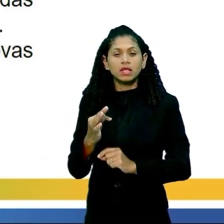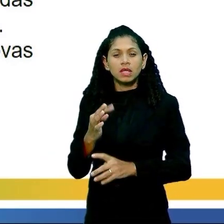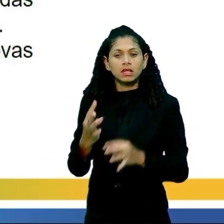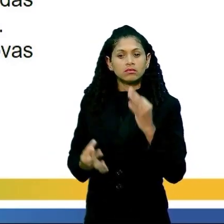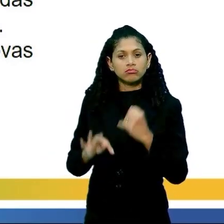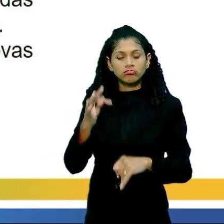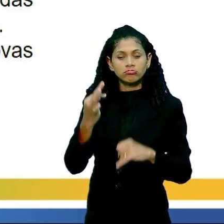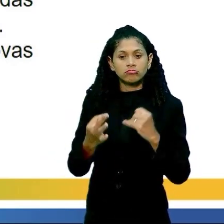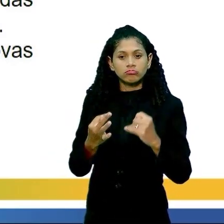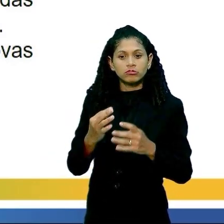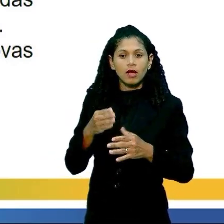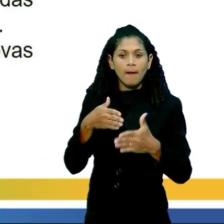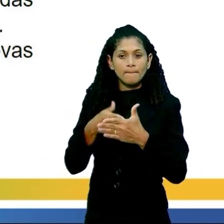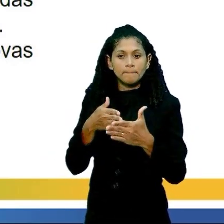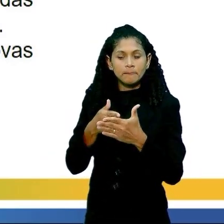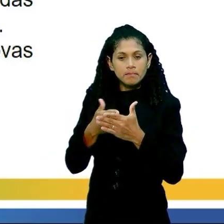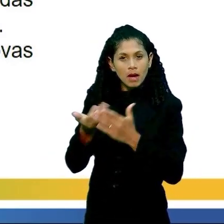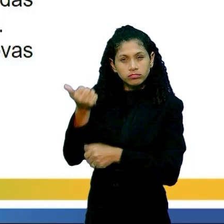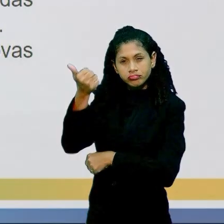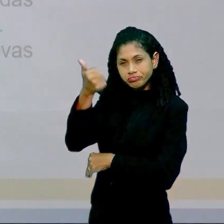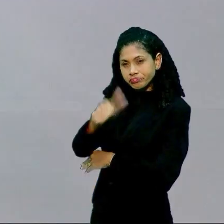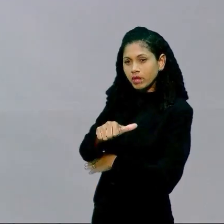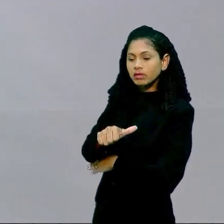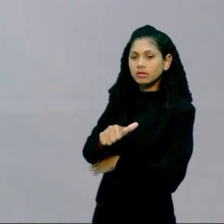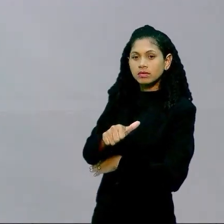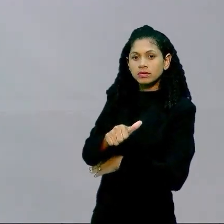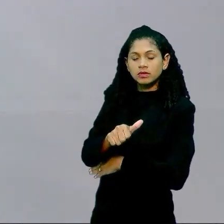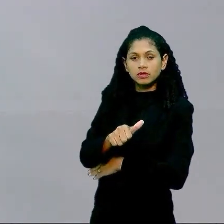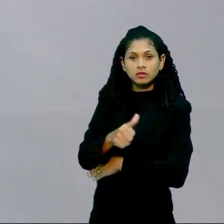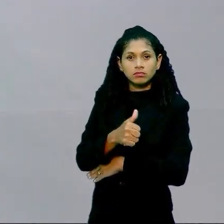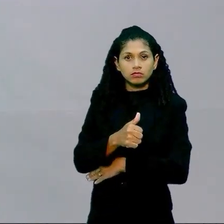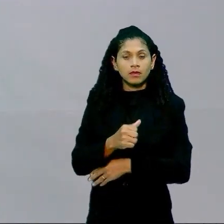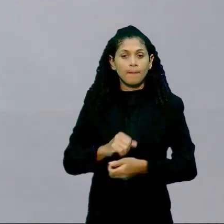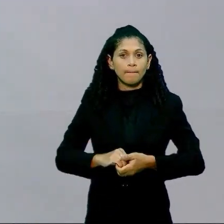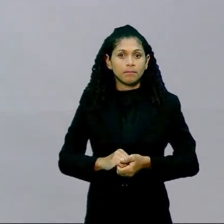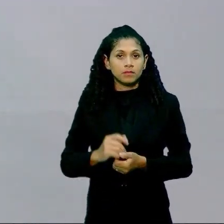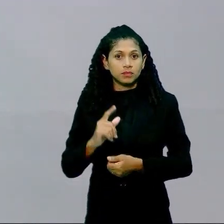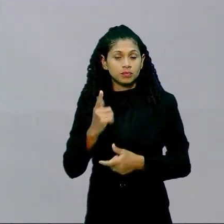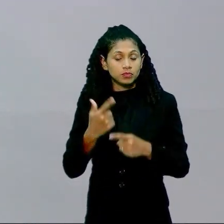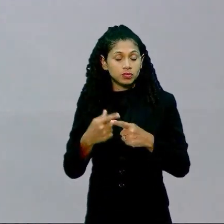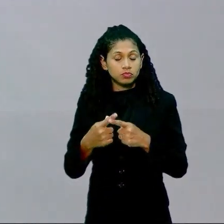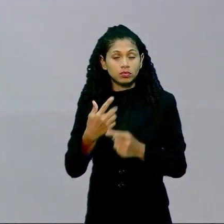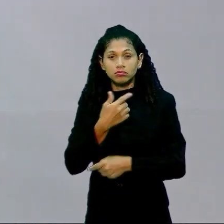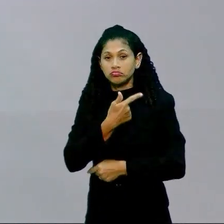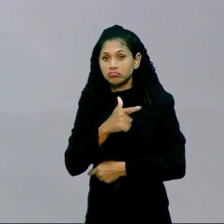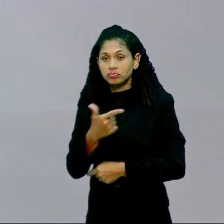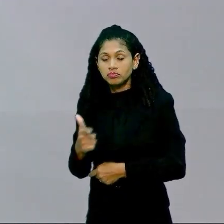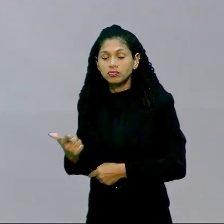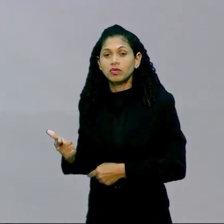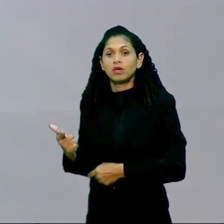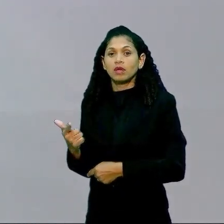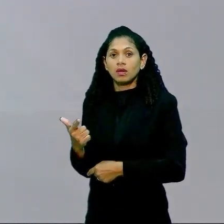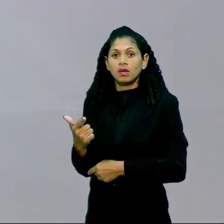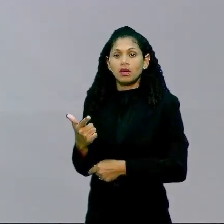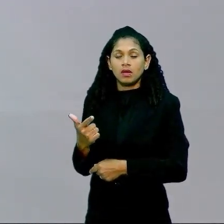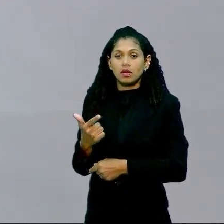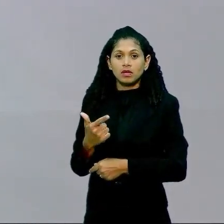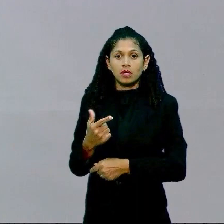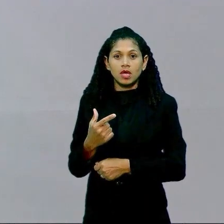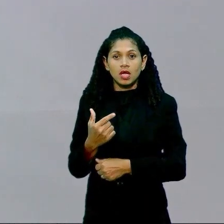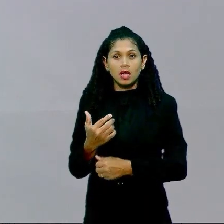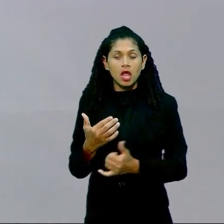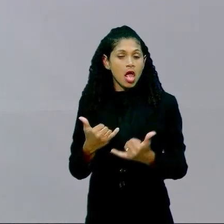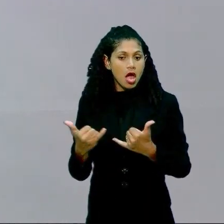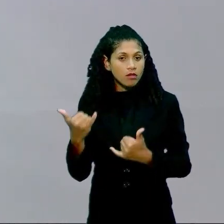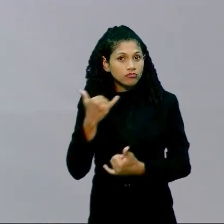pessoas não têm acesso a dispositivos eletrônicos para jogar. Em suma, pode ser verdade, porém, a gente sempre tem que se